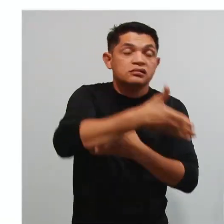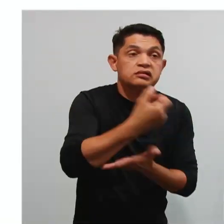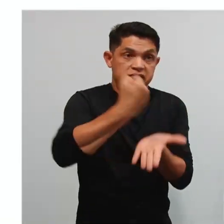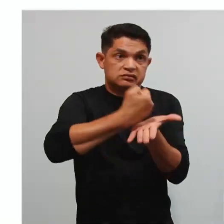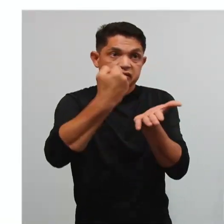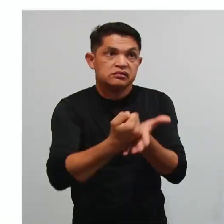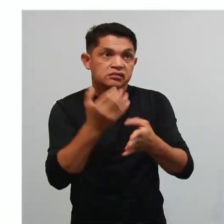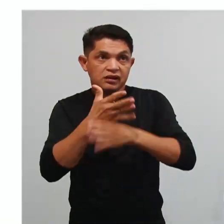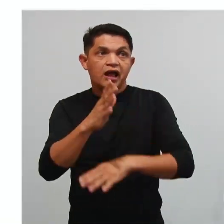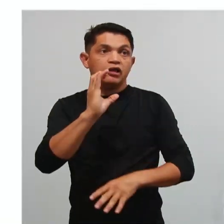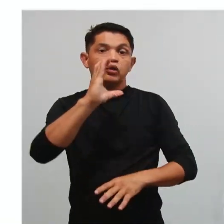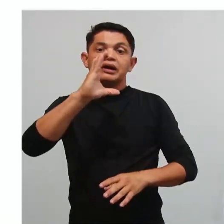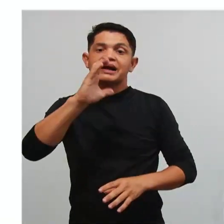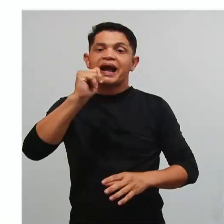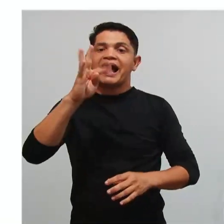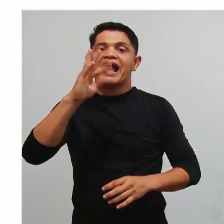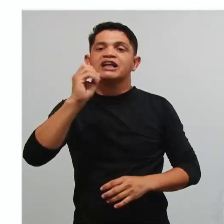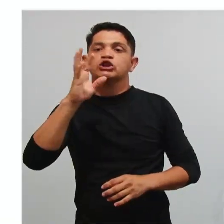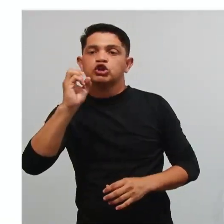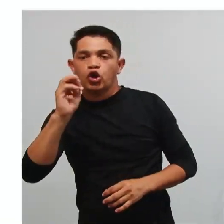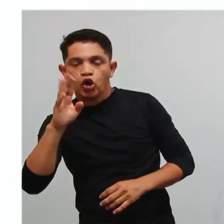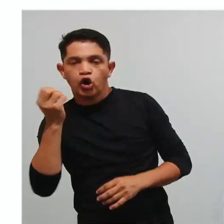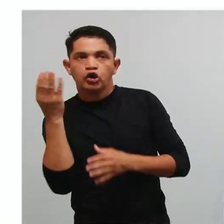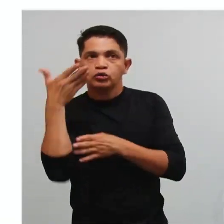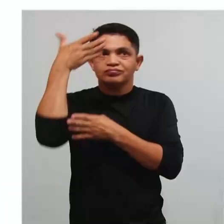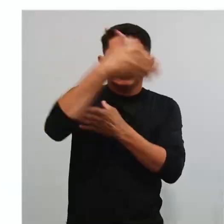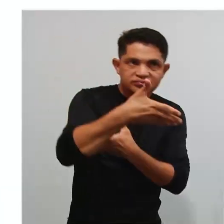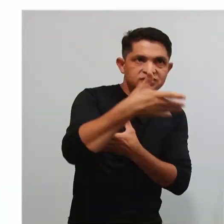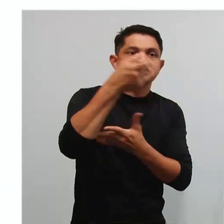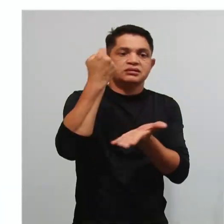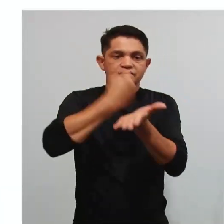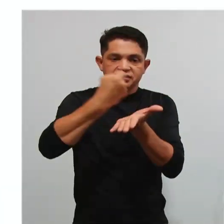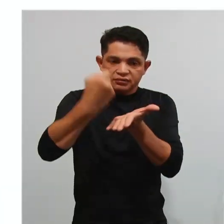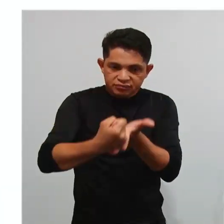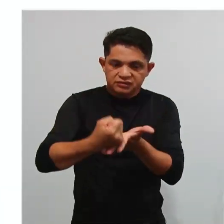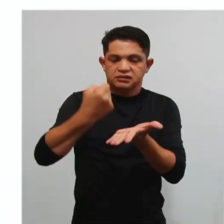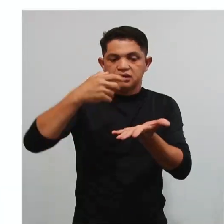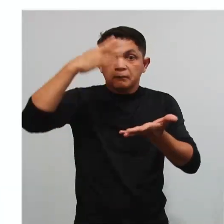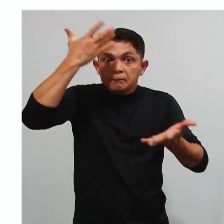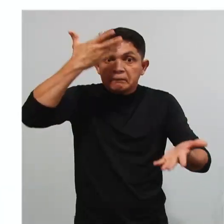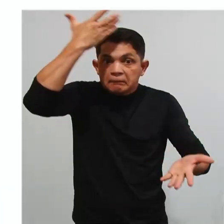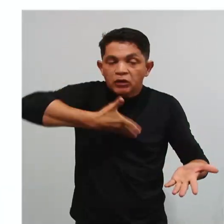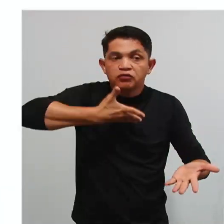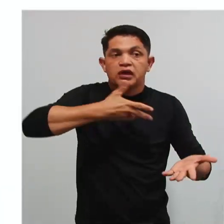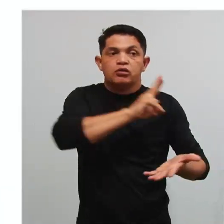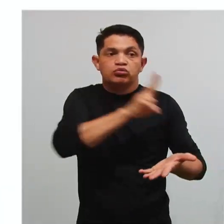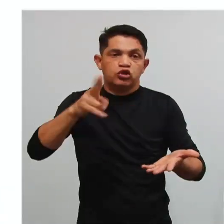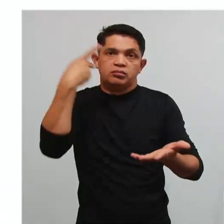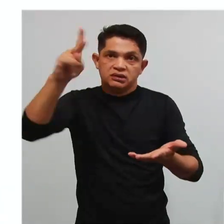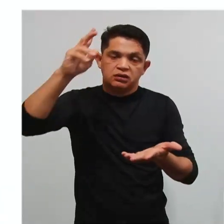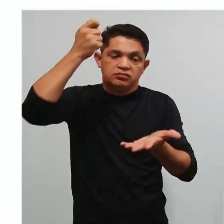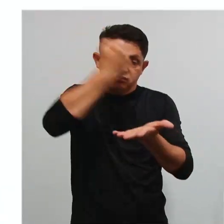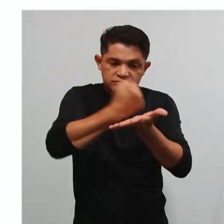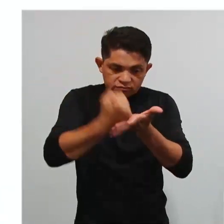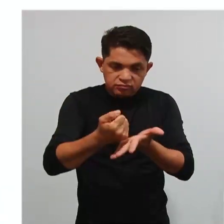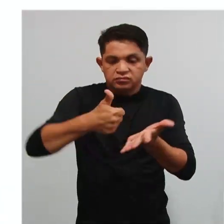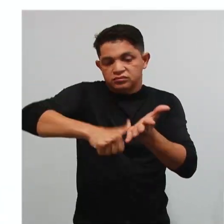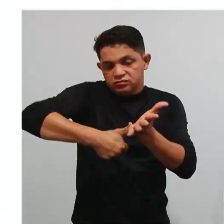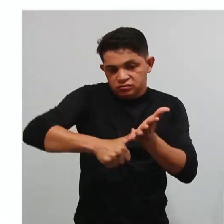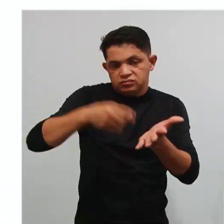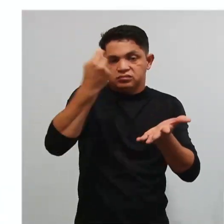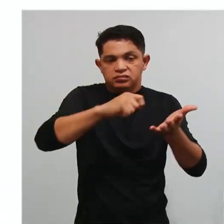cartório para que essa declaração tenha valor real, mas também pode ser assinatura eletrônica, né? Hoje em